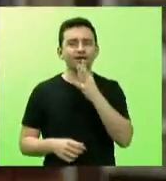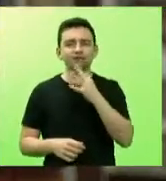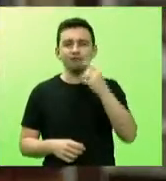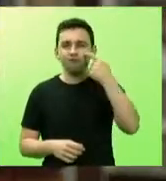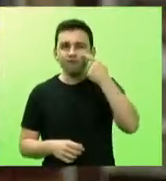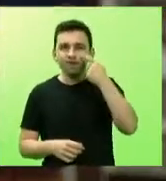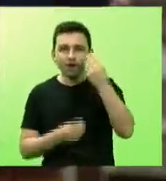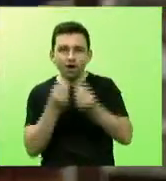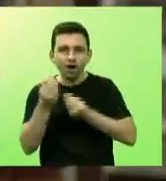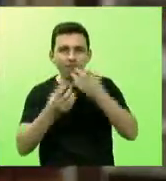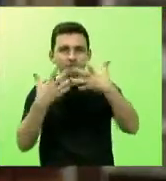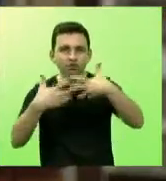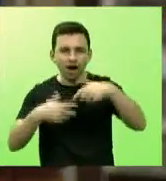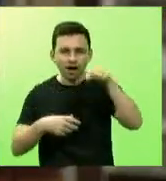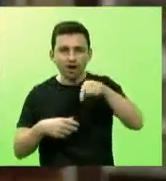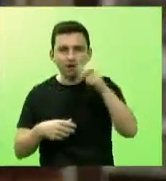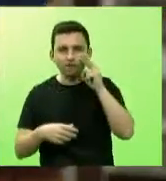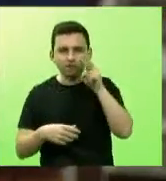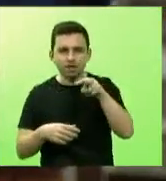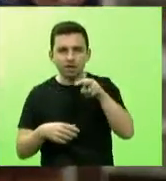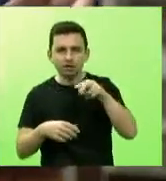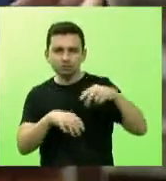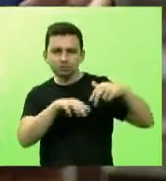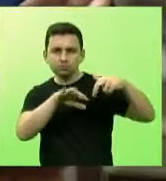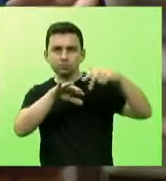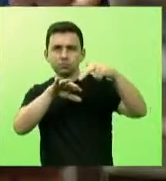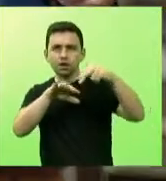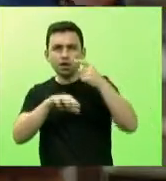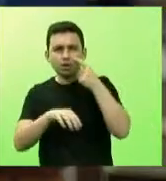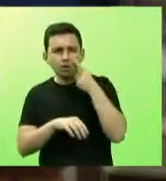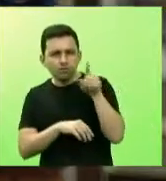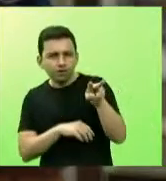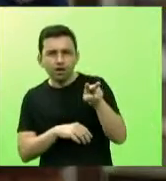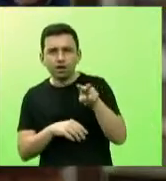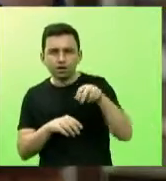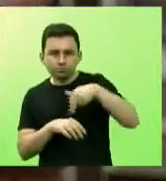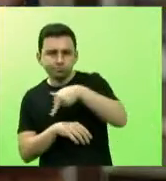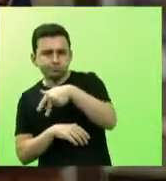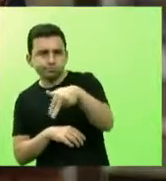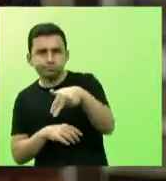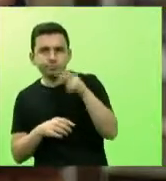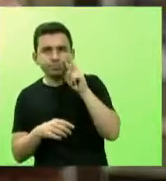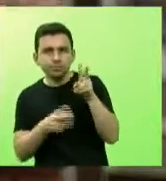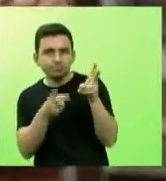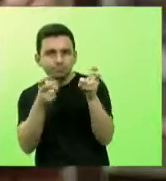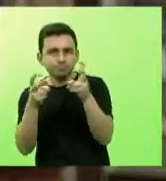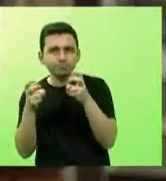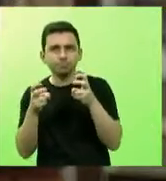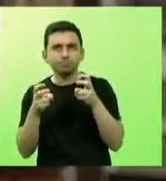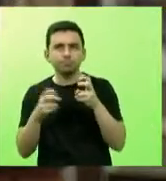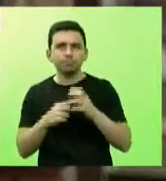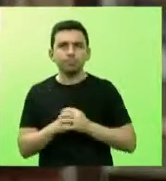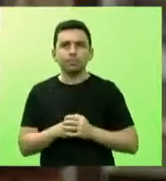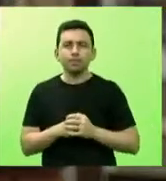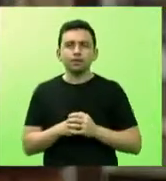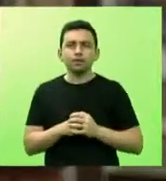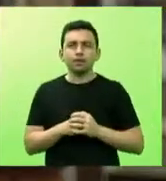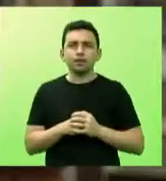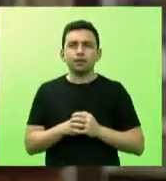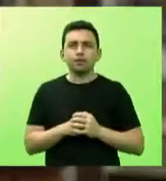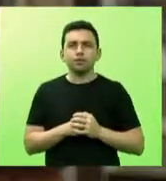como funcionam esses labirintos aqui, eu vi os caras ali na escada, eu, puf, por aqui, corria pela escada, eu falei assim, não, saía